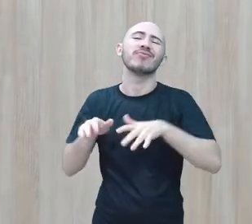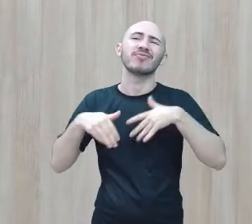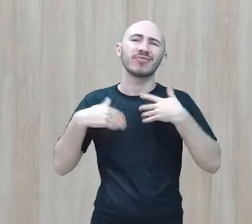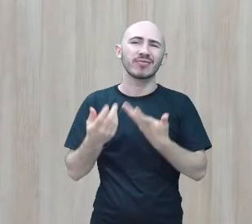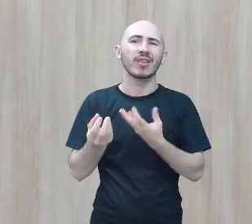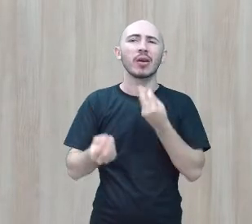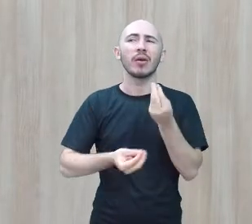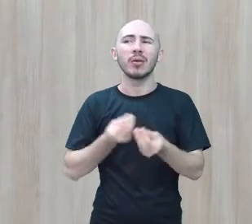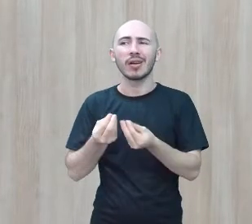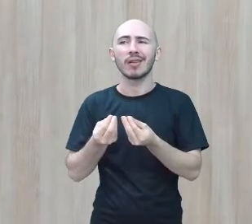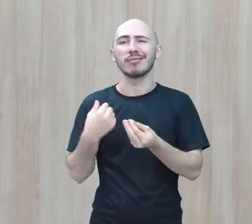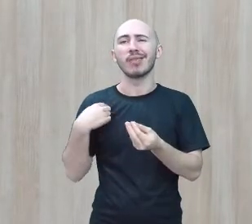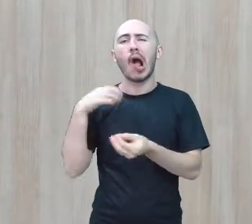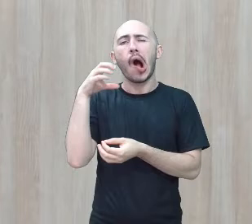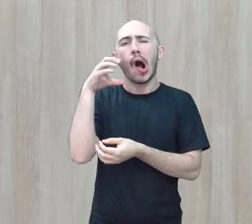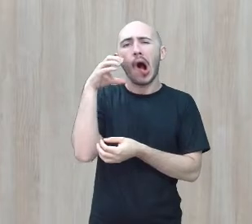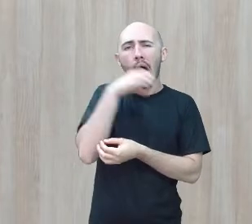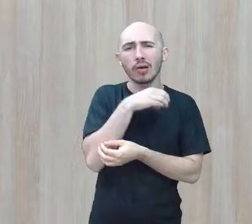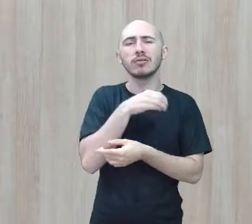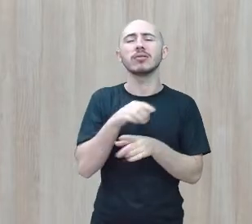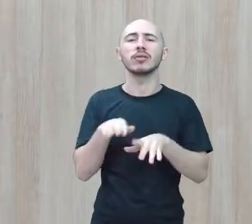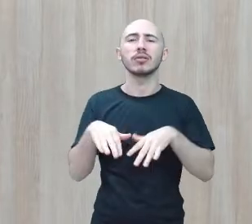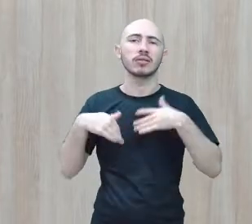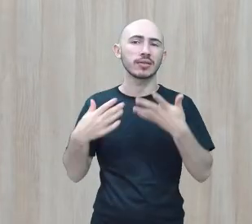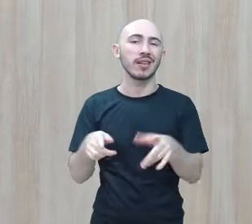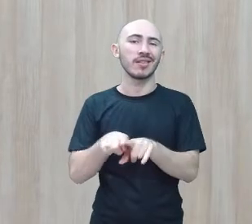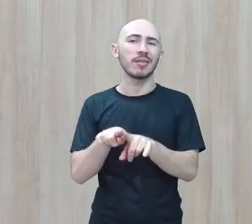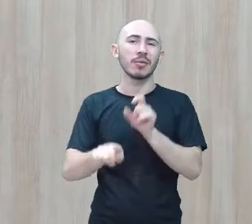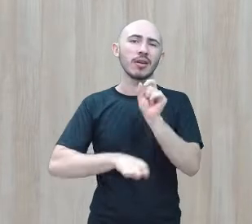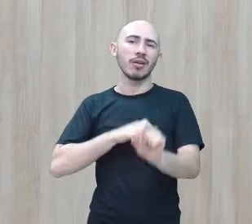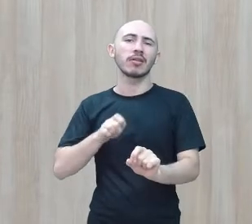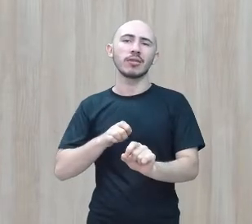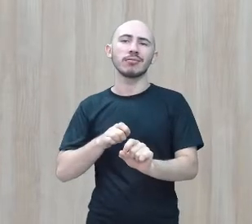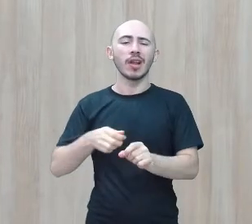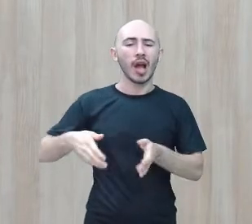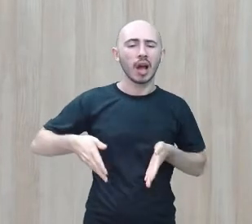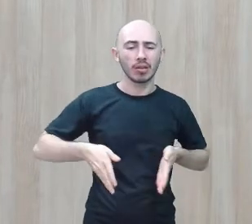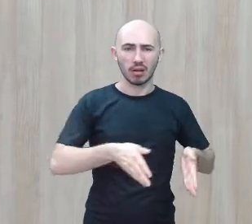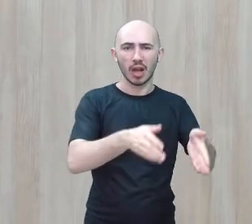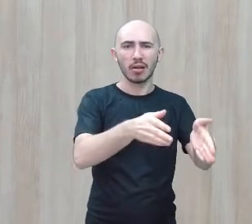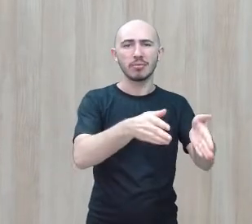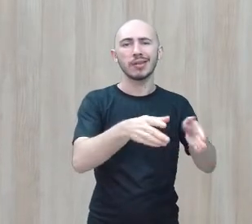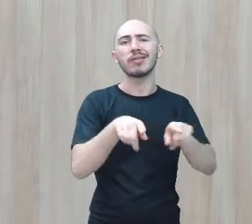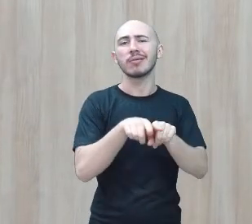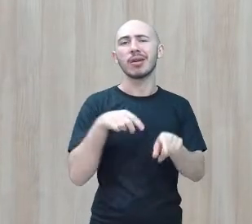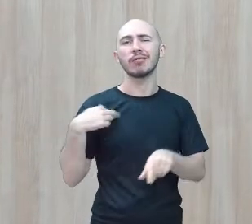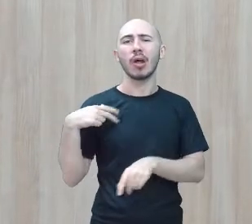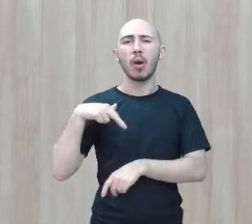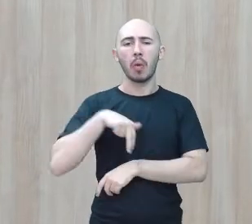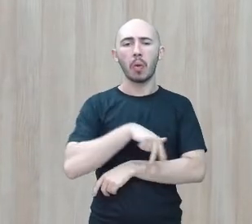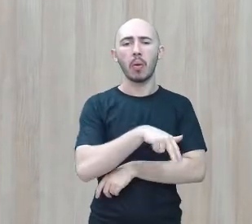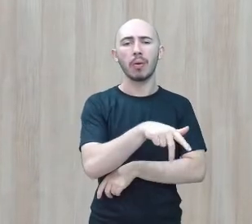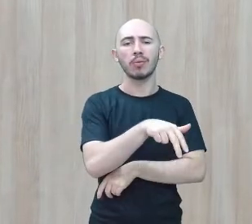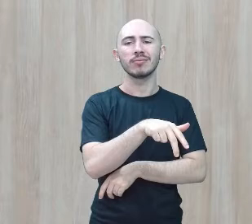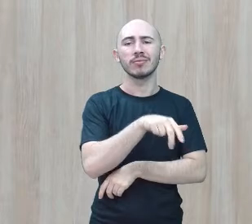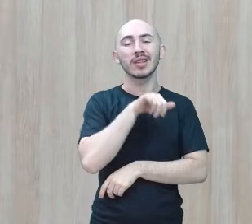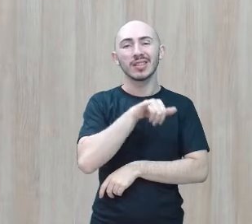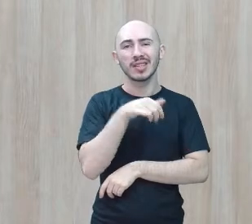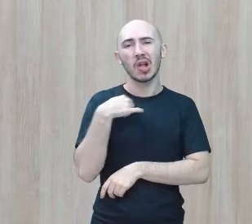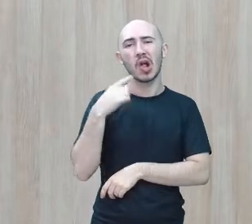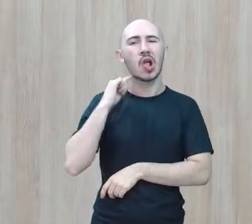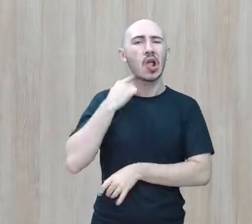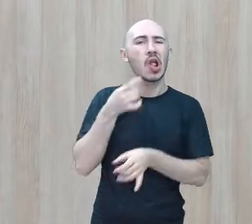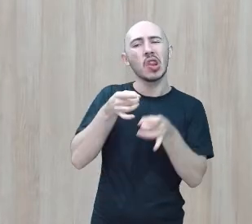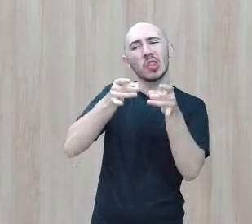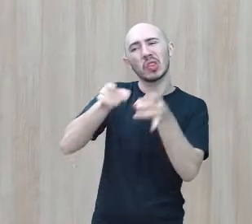o próprio calor, né? E às vezes, gente, até nas estradas, quando a gente passa, né, e não deixa o lixo dentro